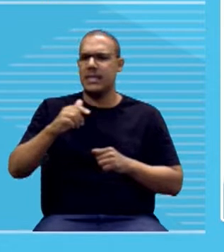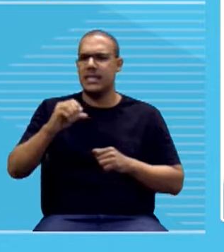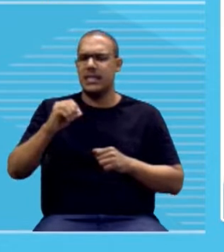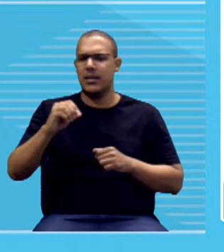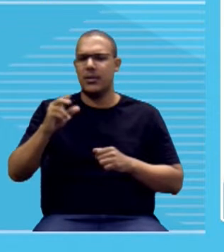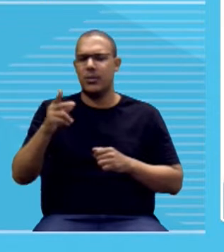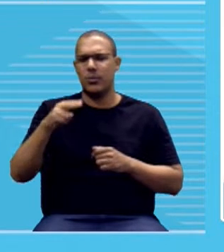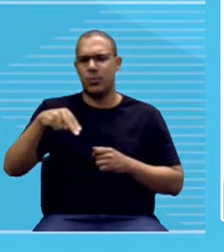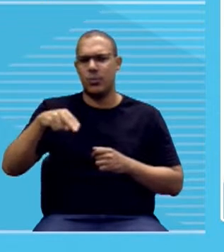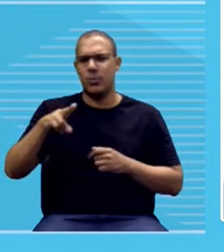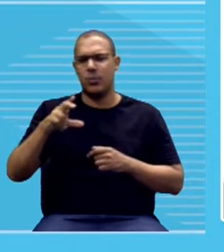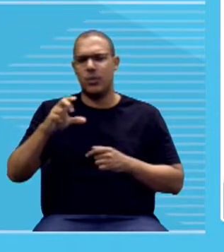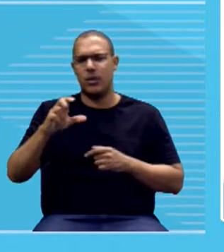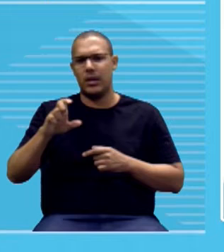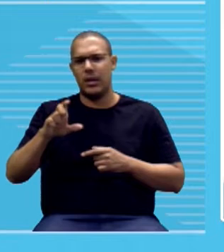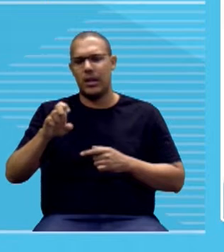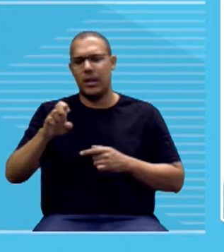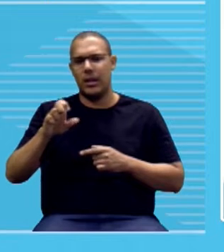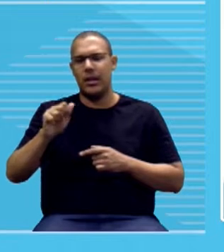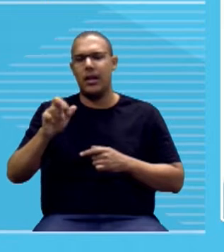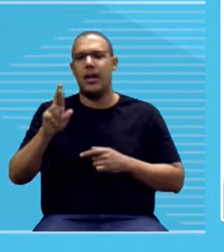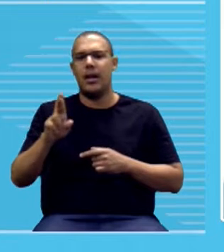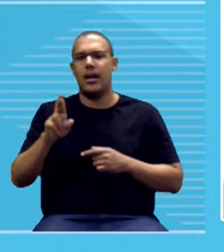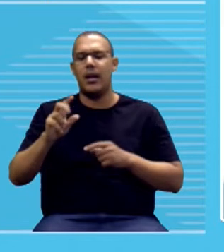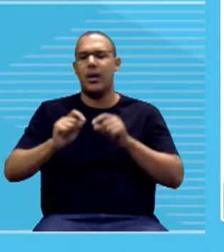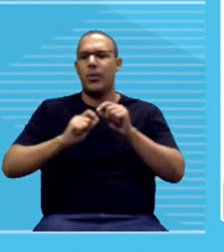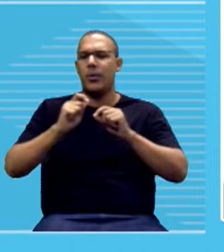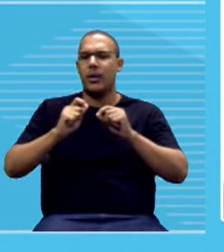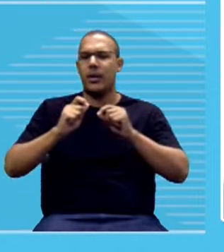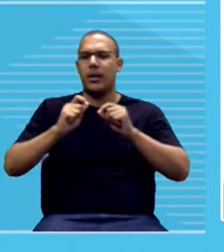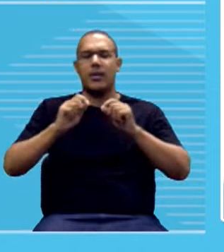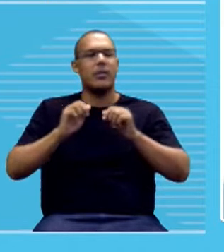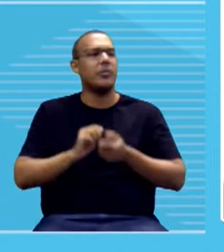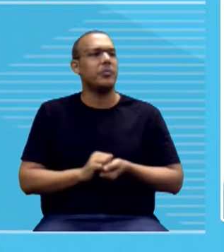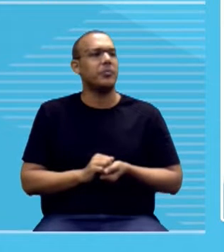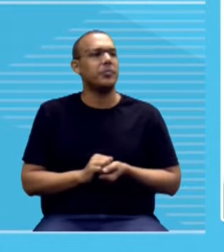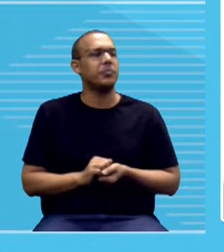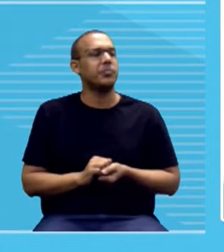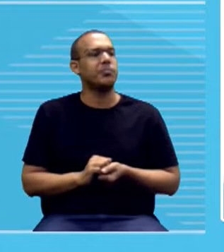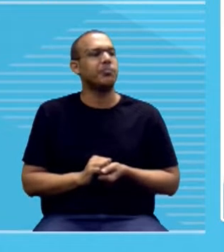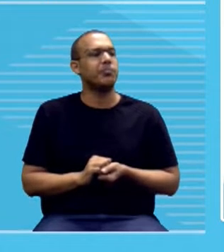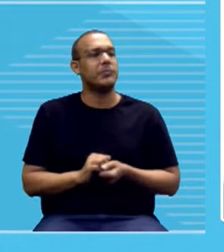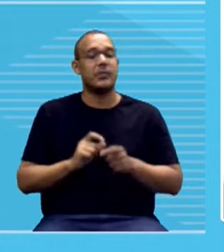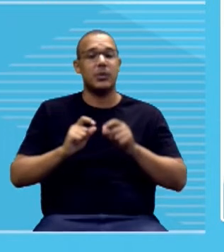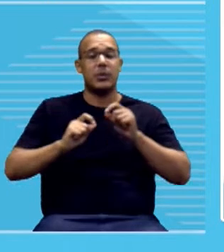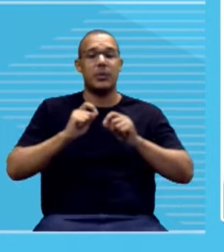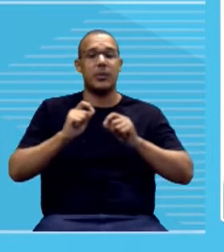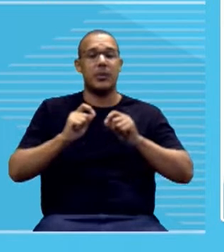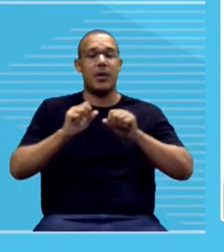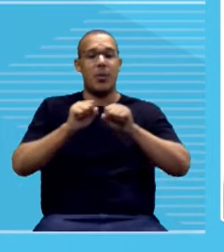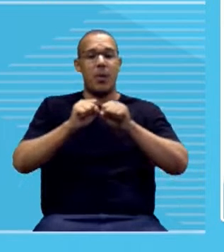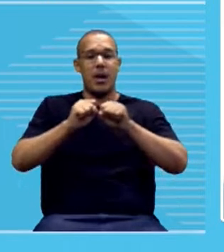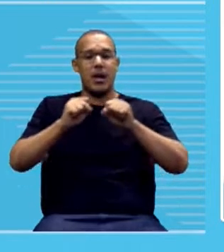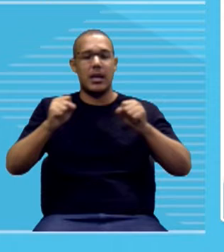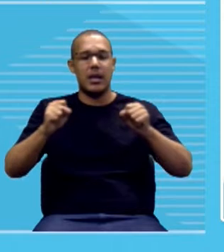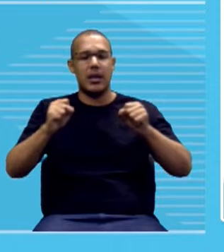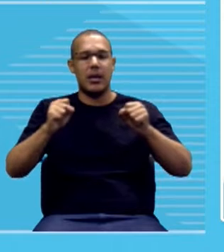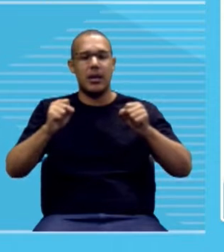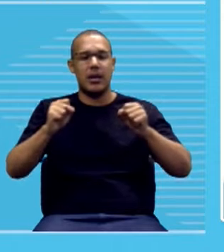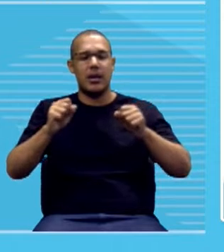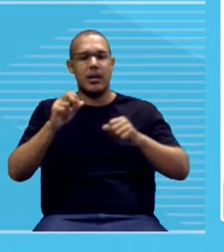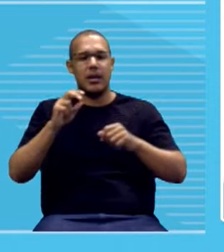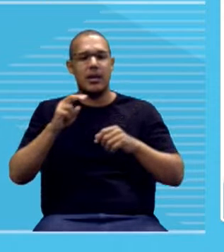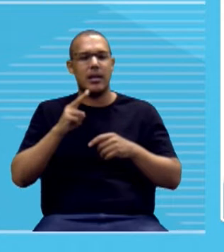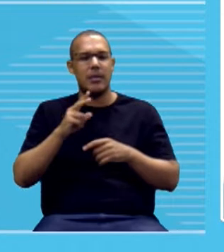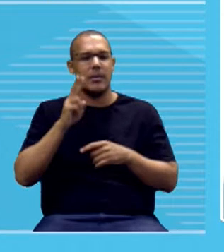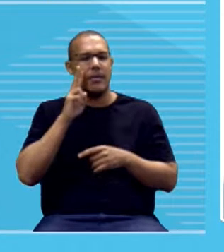fissão nuclear? Fissão nuclear é uma quebra, tá bom? Fissão nuclear é uma quebra. Toda vez que você vê uma fissura,